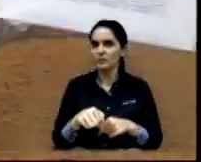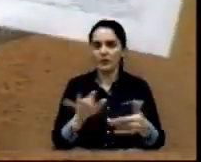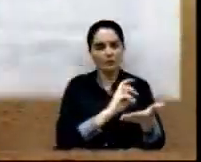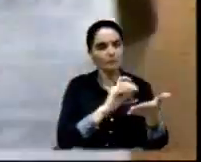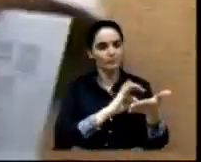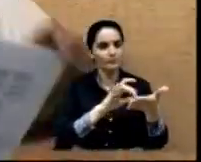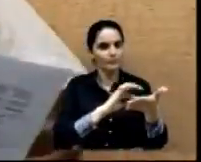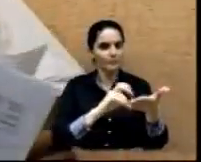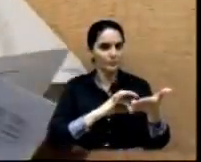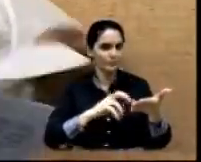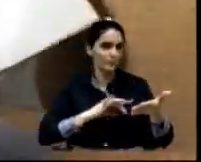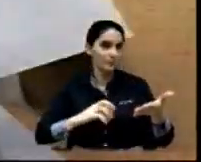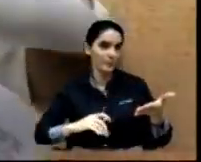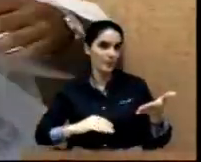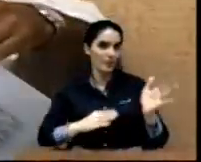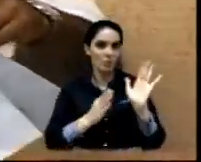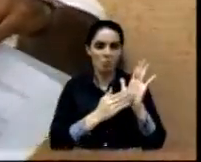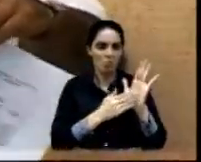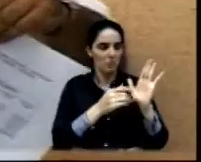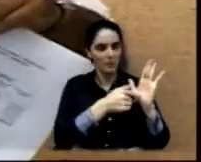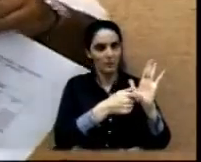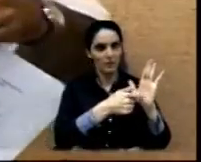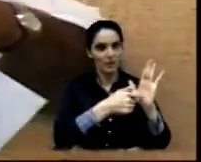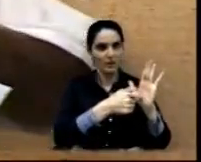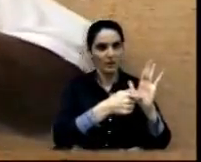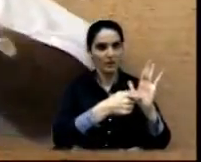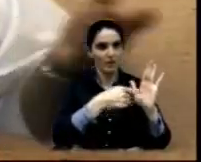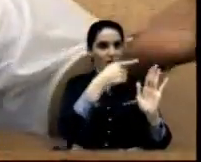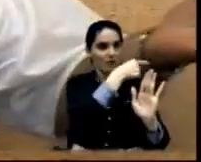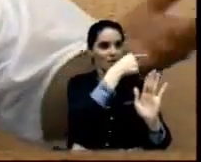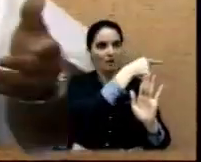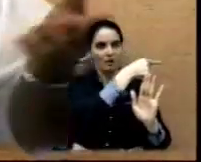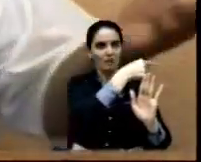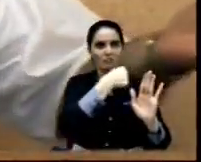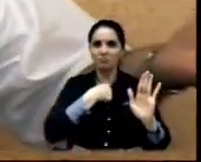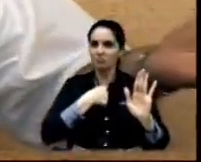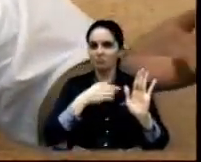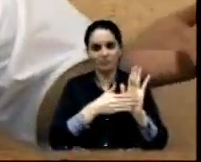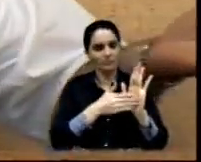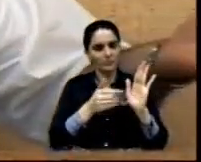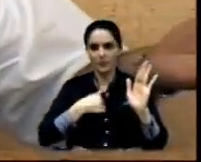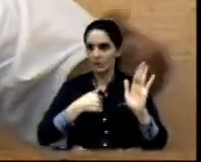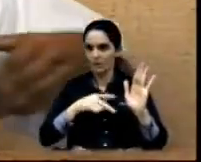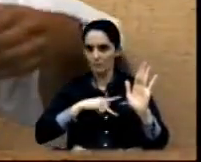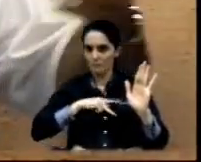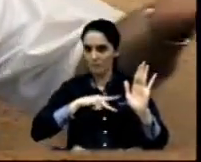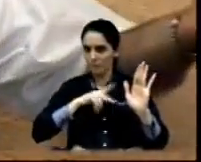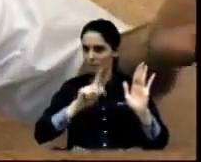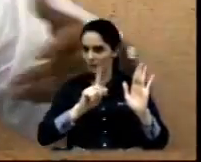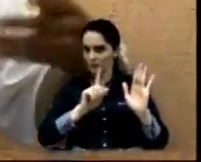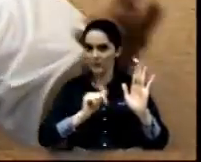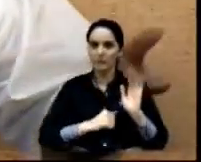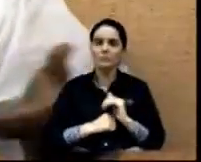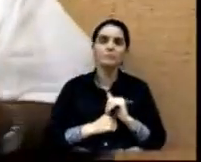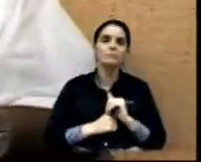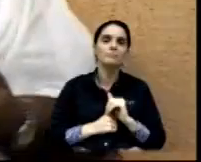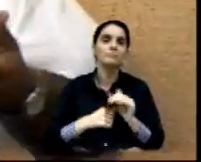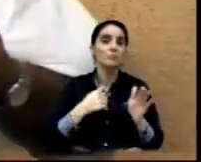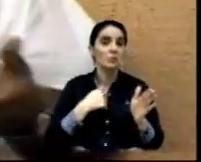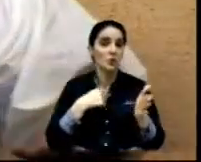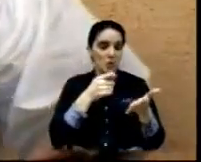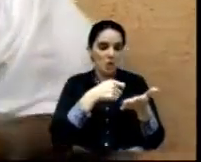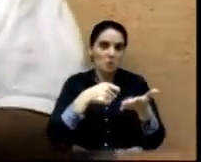contabilidade, como ele fez. Isso aqui é documento dele, não é meu não, tá, gente? Tanto é que eu achei que eu não falei assim, bom, não vou nem, normalmente eu escrevo o que eu